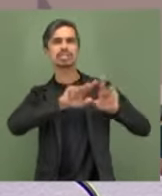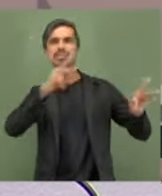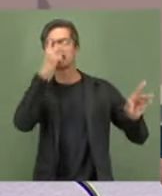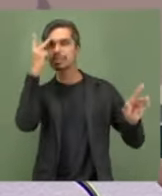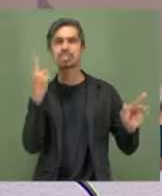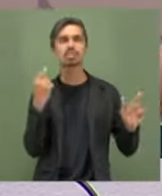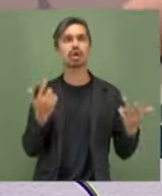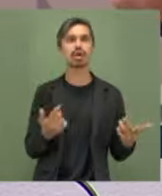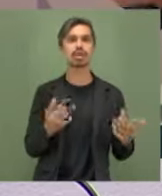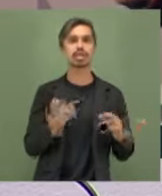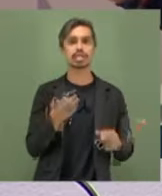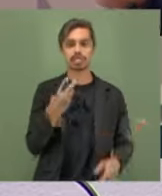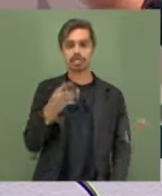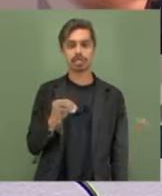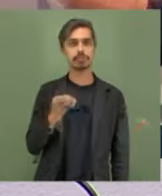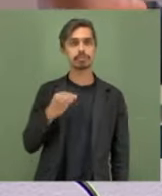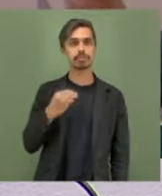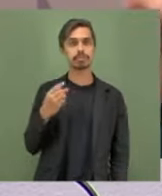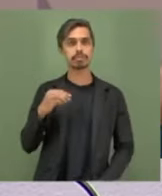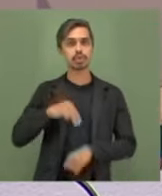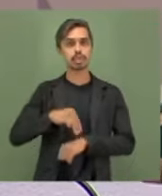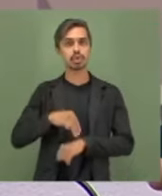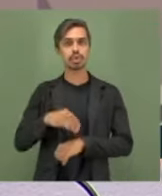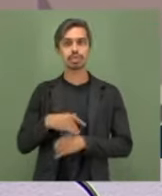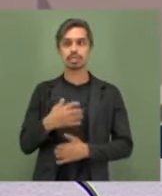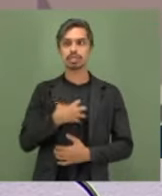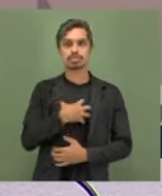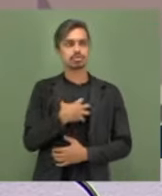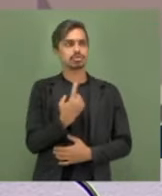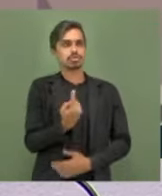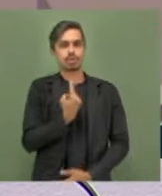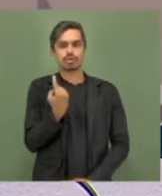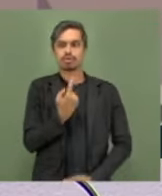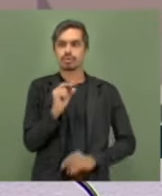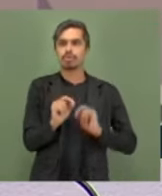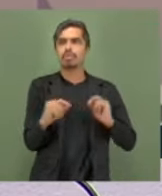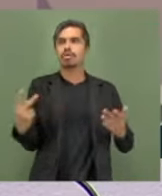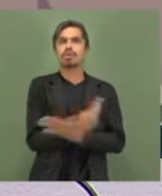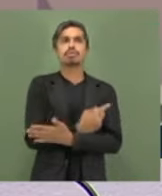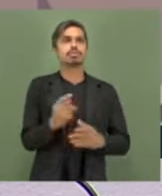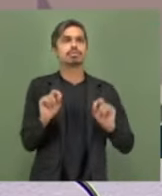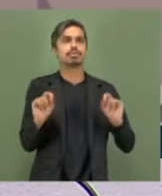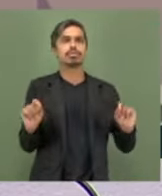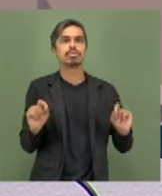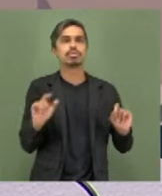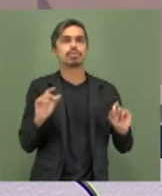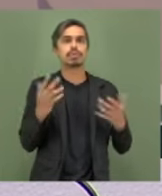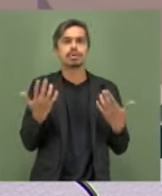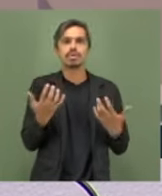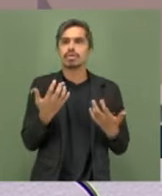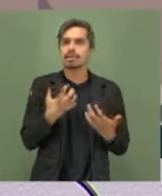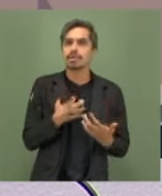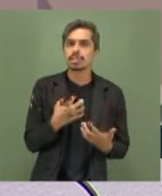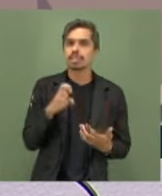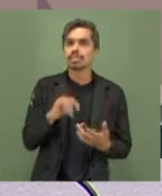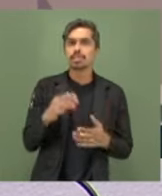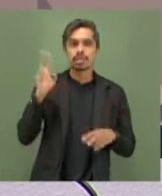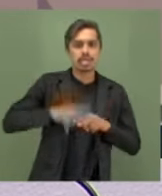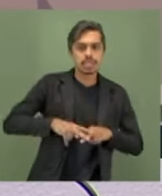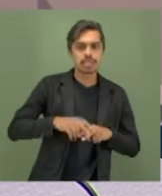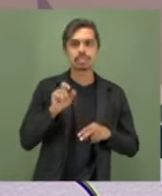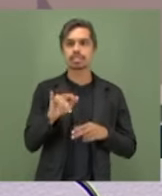eu estava sozinho, com um silêncio ensurdecedor, sem saber o que é que me ia acontecer. Se me iam prender, se me iam deportar, se me